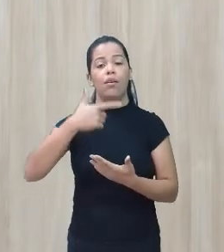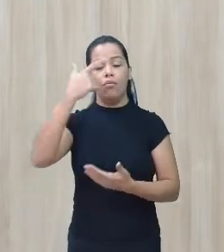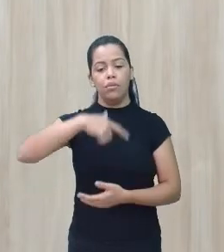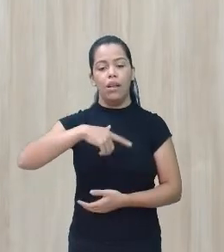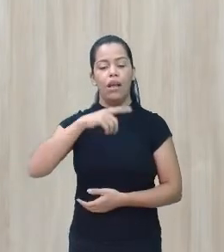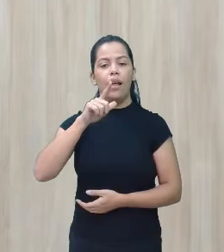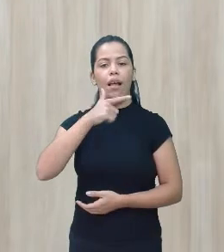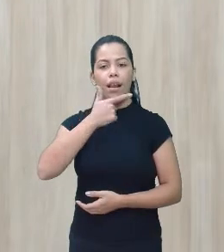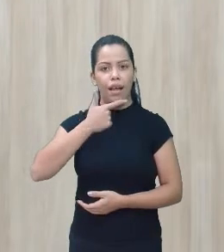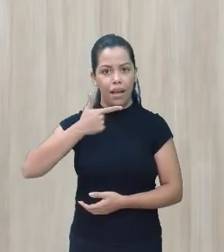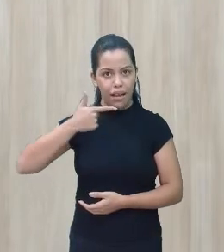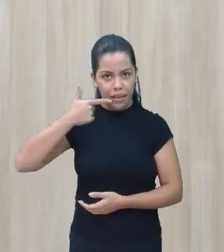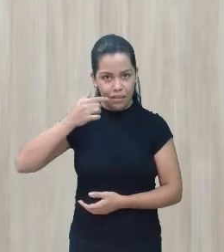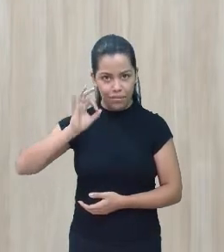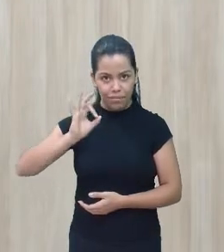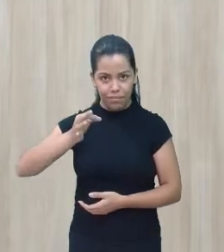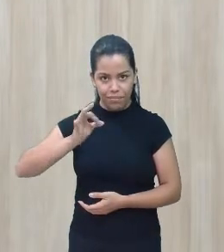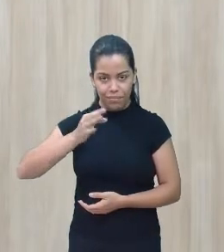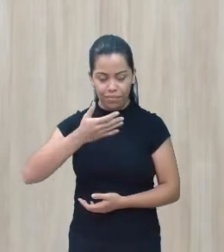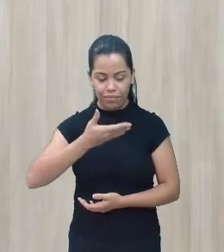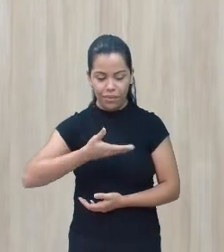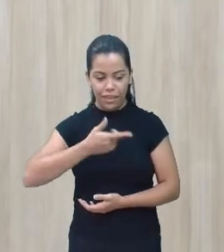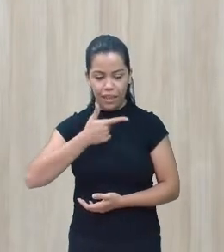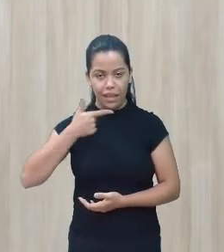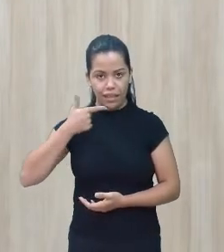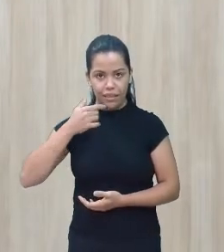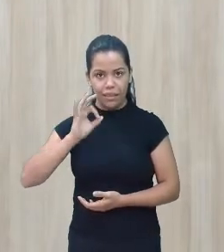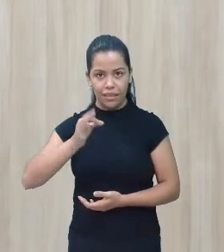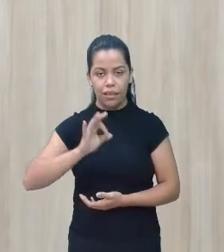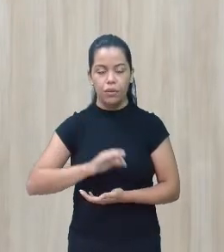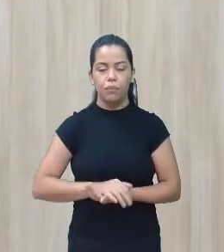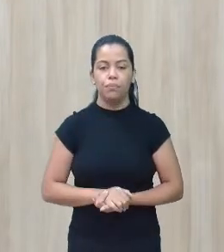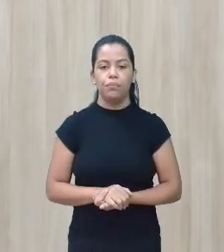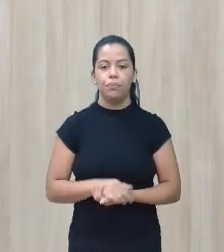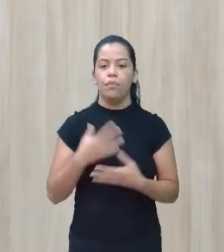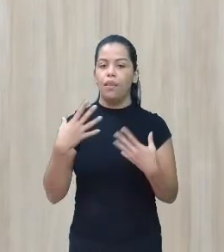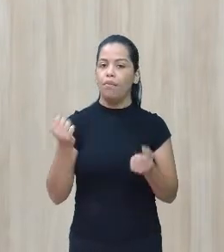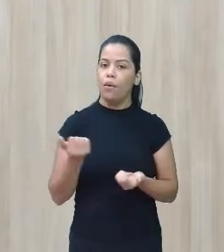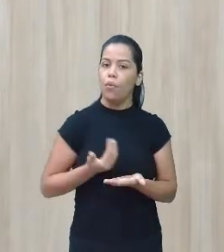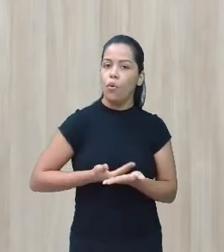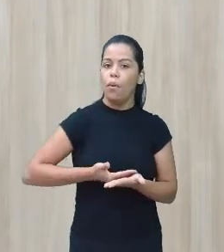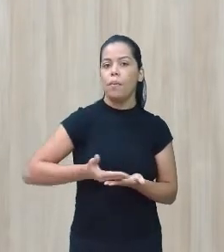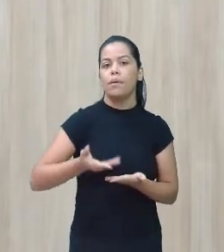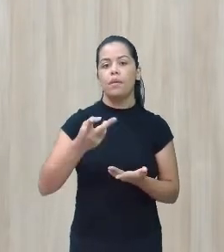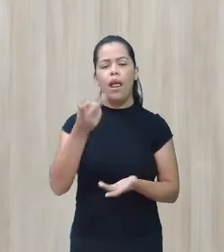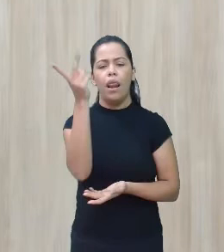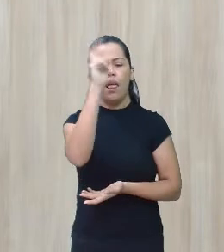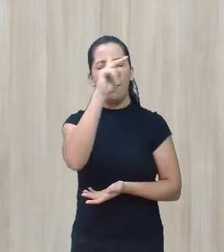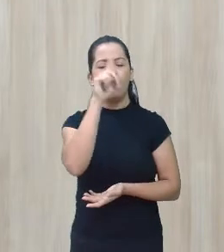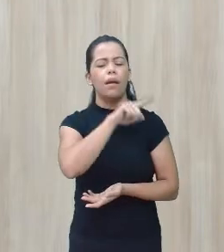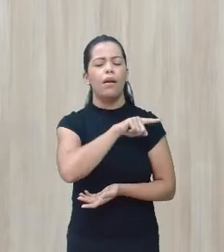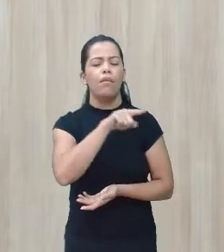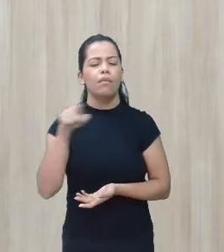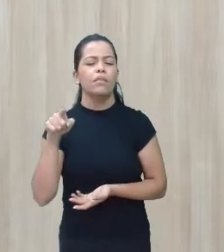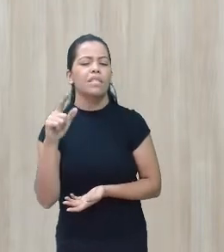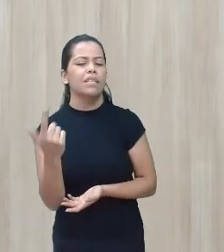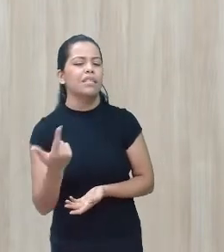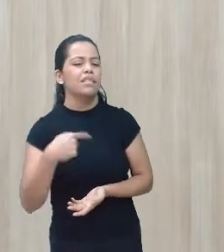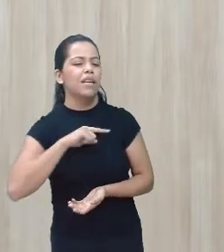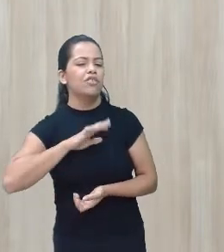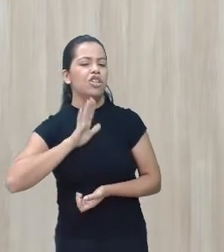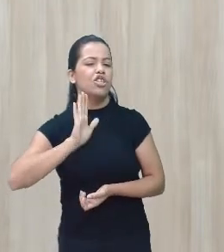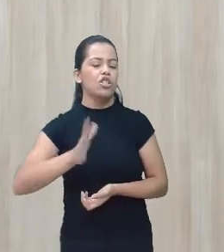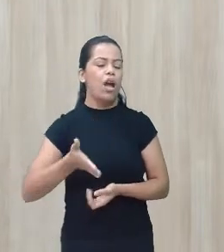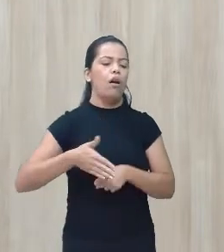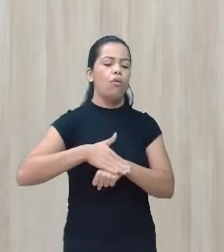certo? Então vamos lá. Para começar, eu quero lembrar com vocês o que a gente tinha falado, já tinha conversado lá